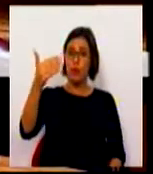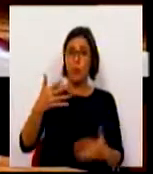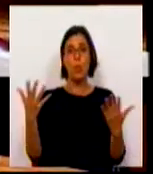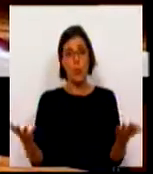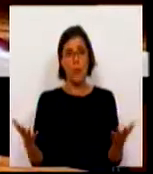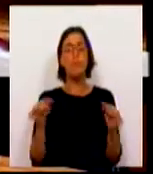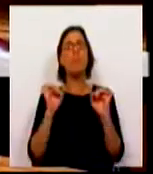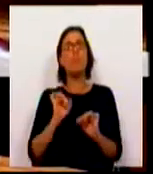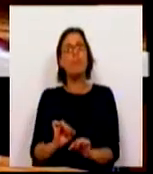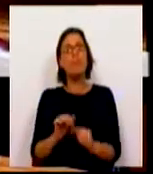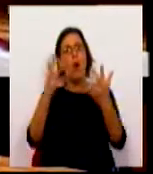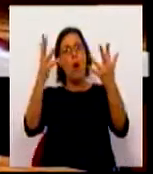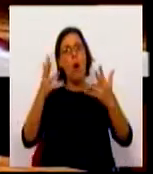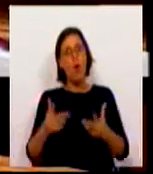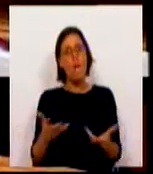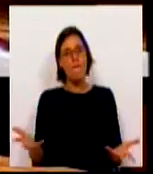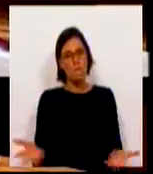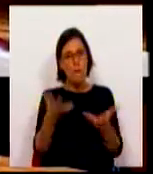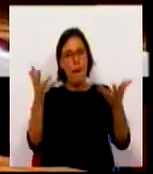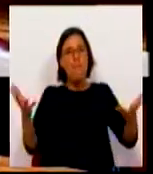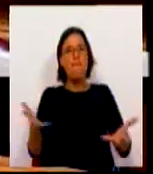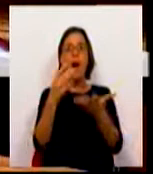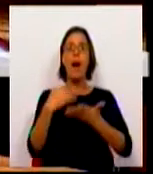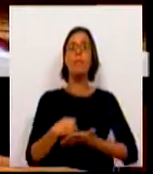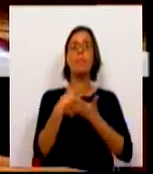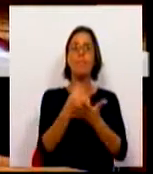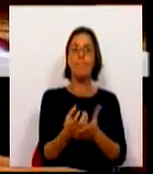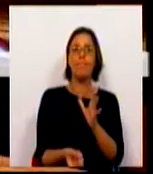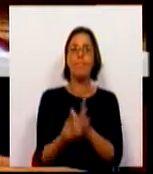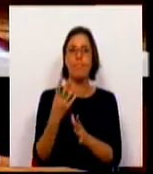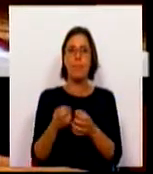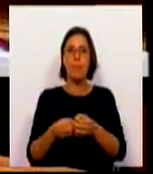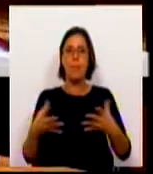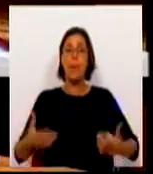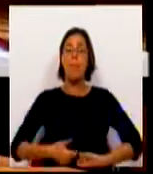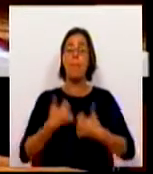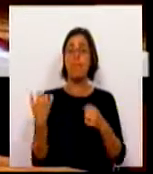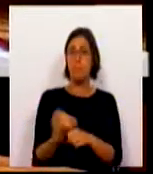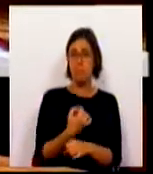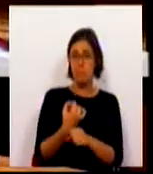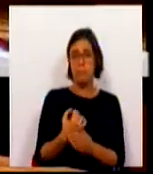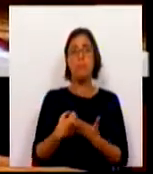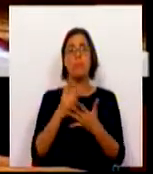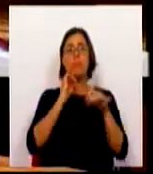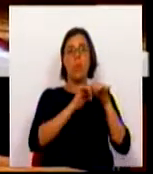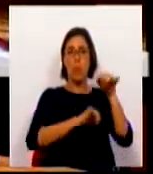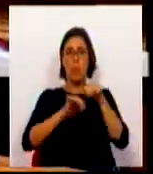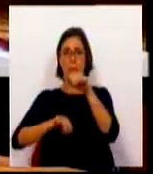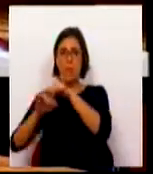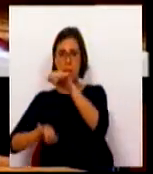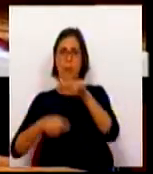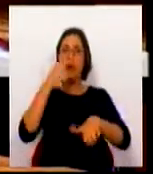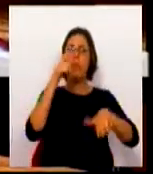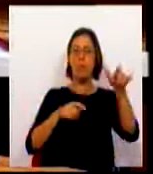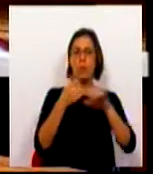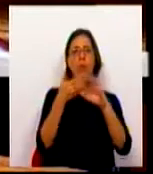É um orçamento que estimula e apoia a criação de mais e melhor emprego, apoiando a qualificação das pessoas,